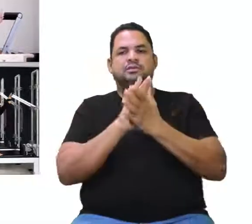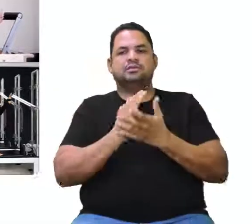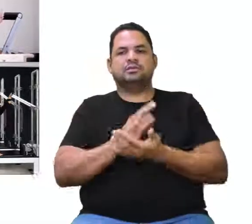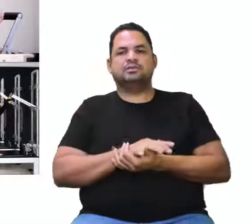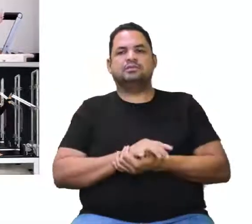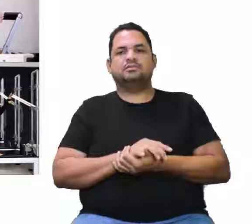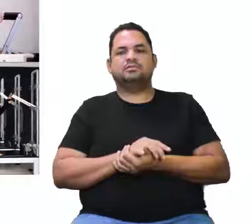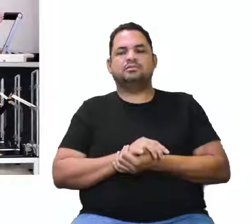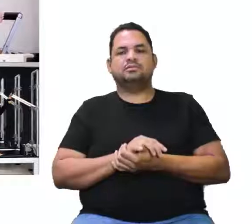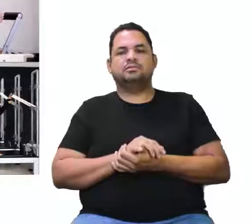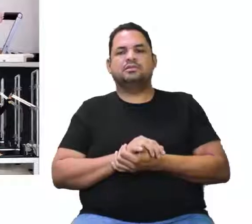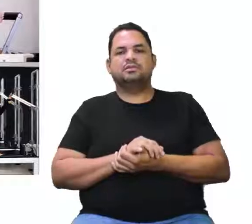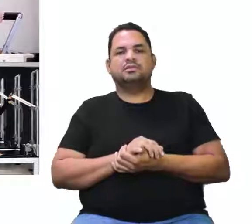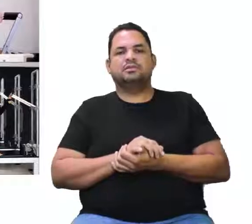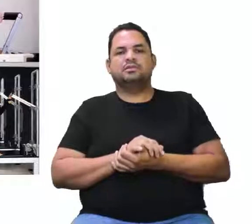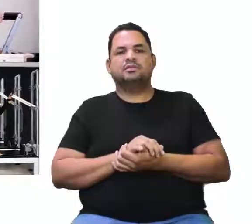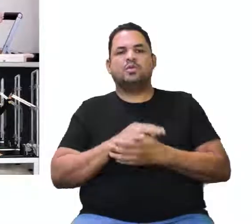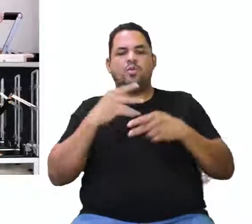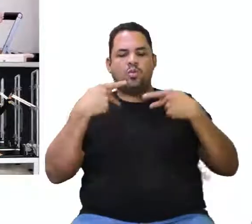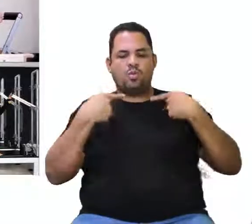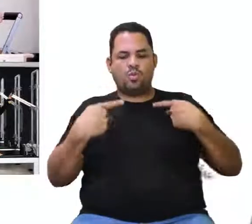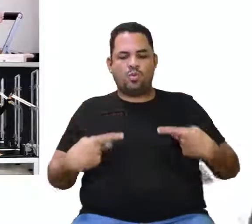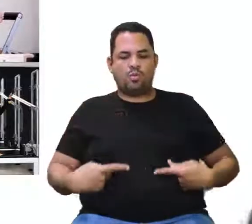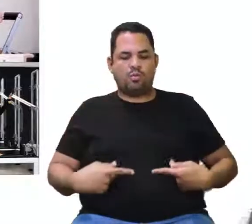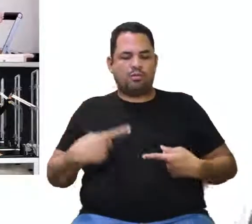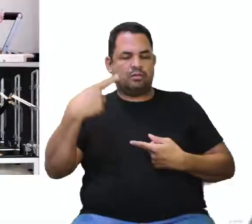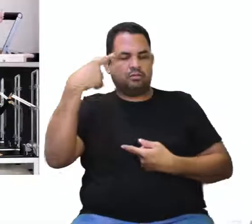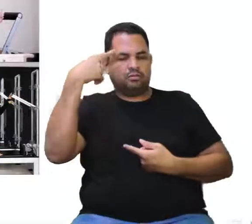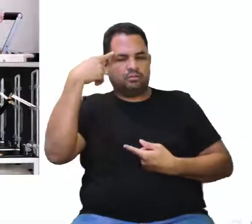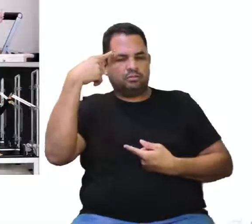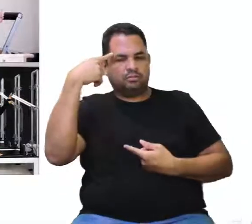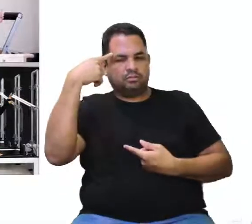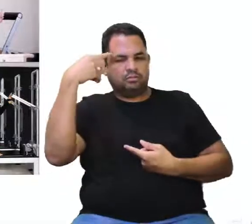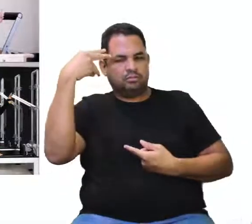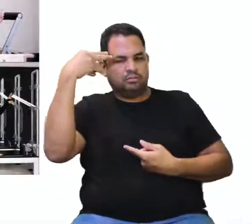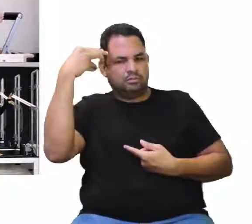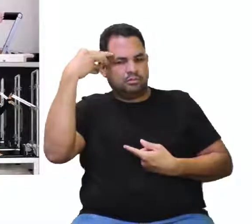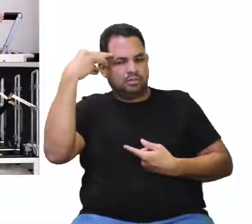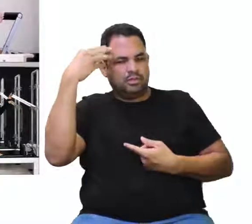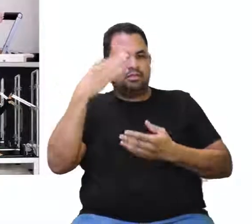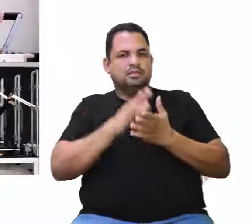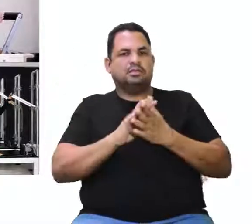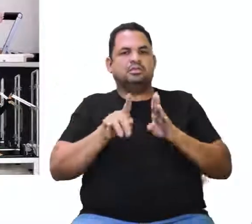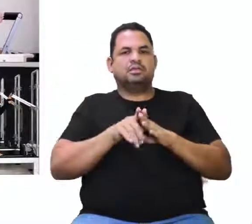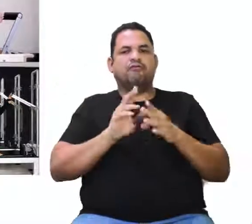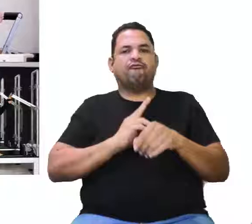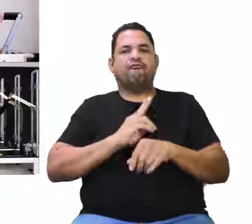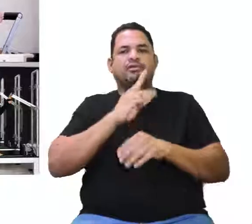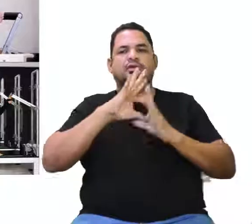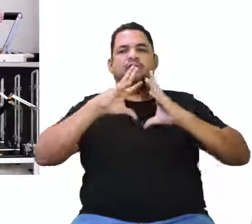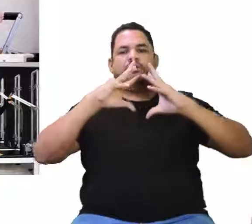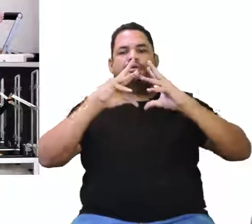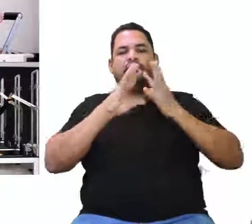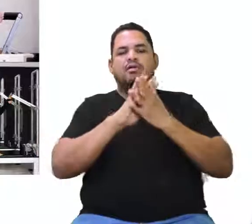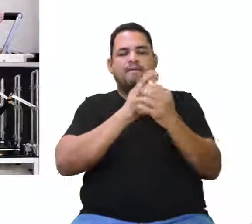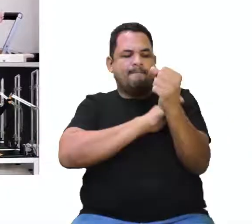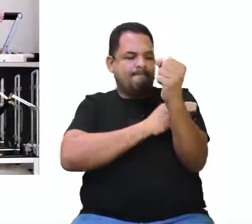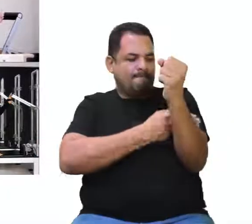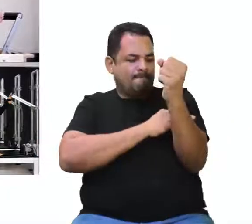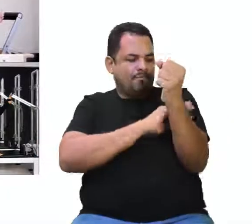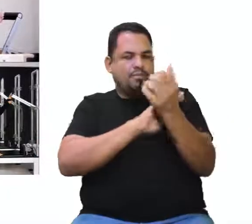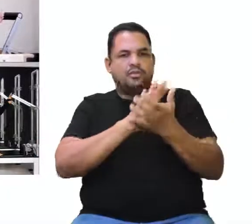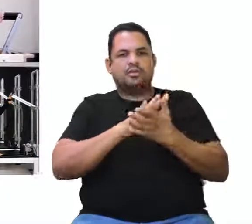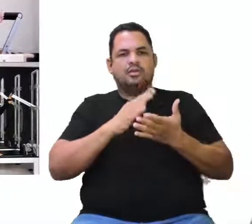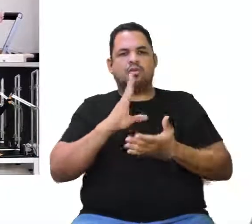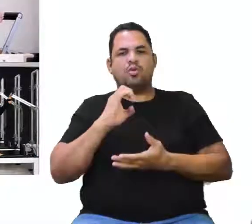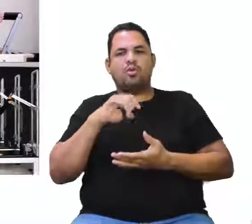Esses exercícios vão trabalhar o corpo e a mente, eles vão fortalecer toda a musculatura específica, a região